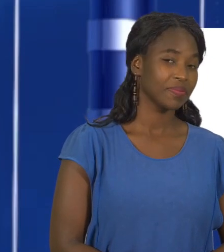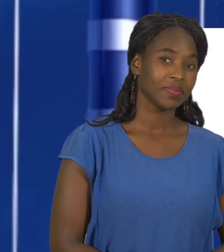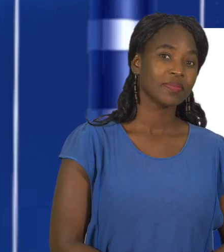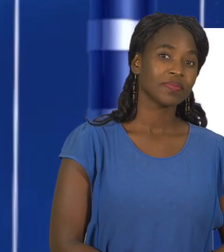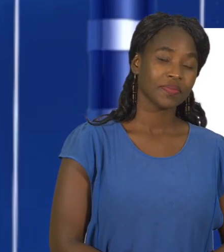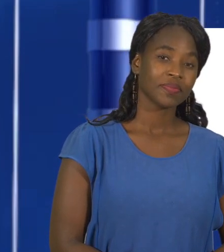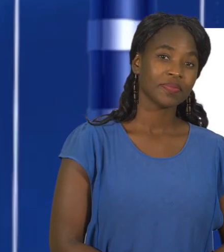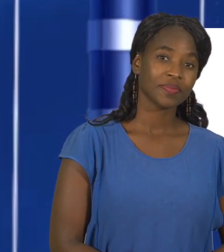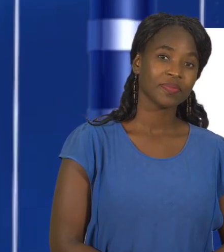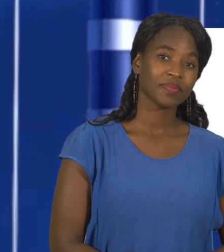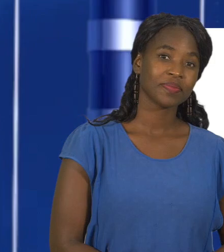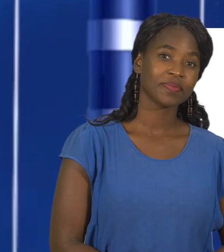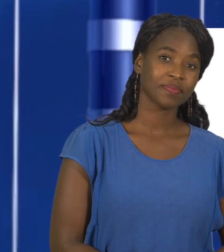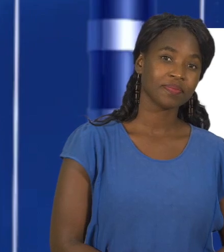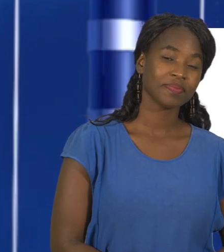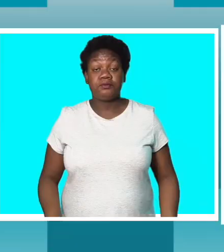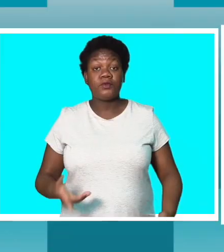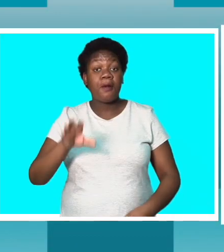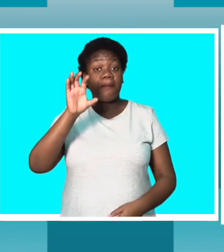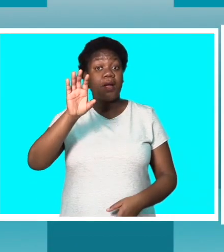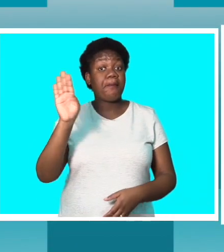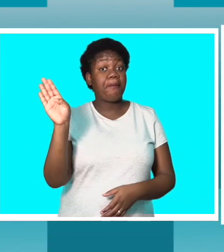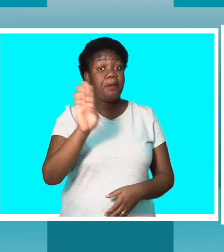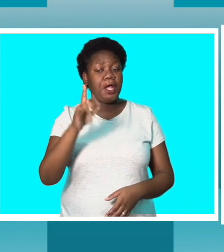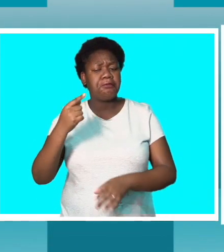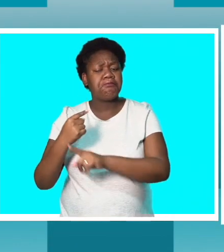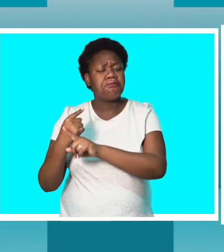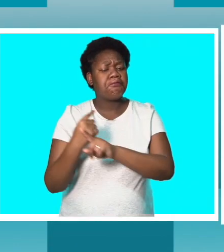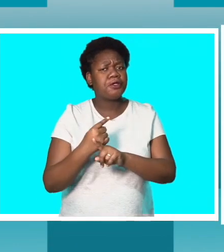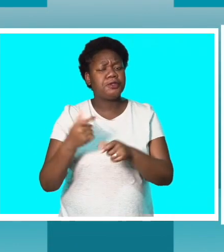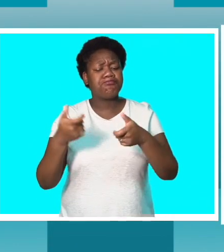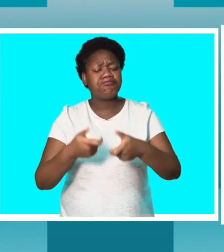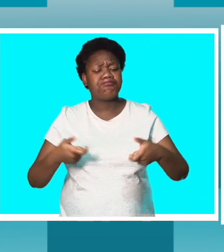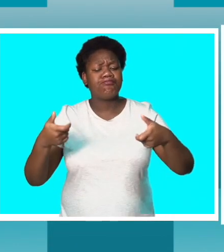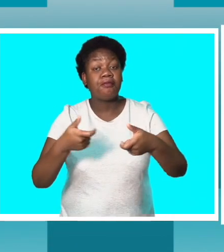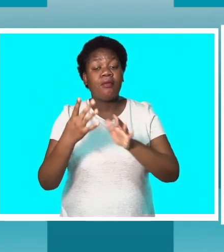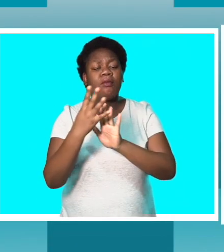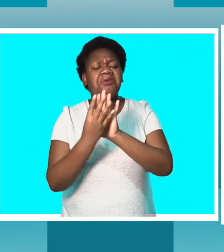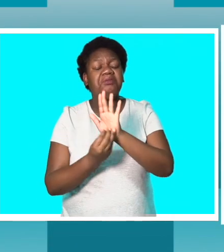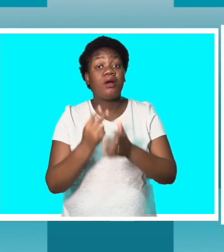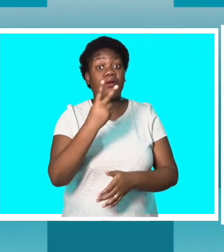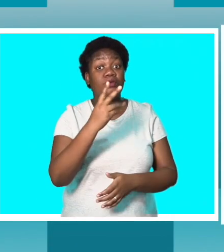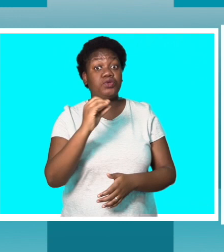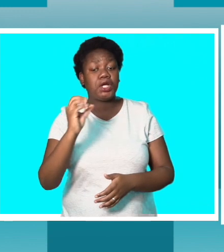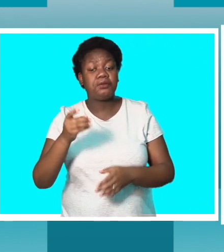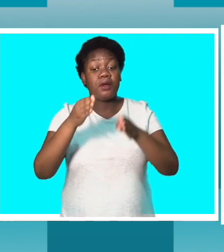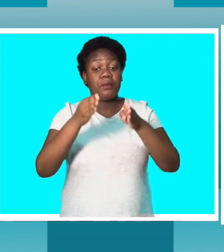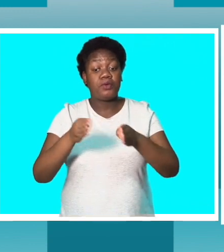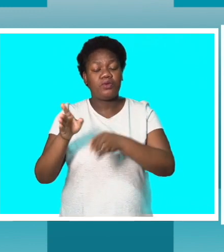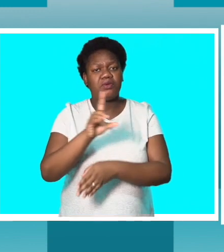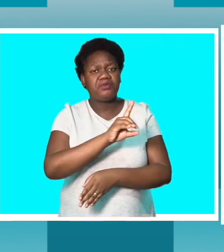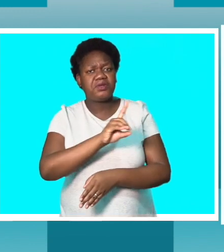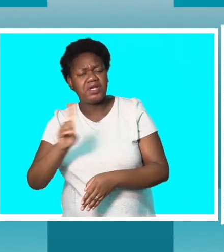social tem para aceder ao emprego. Cerca de 200 pessoas, entre pessoas com deficiência e sem